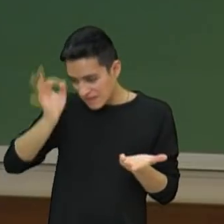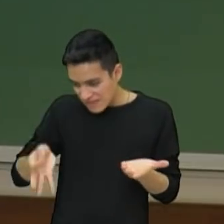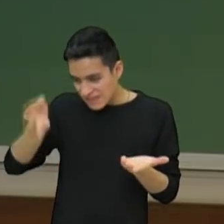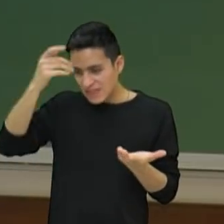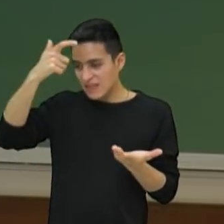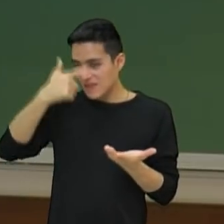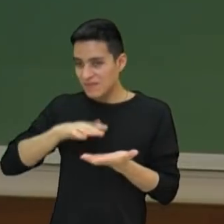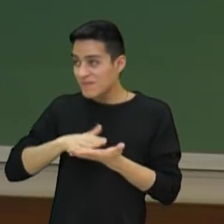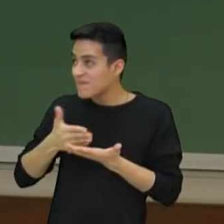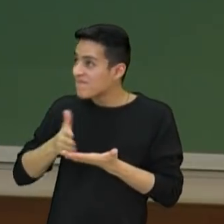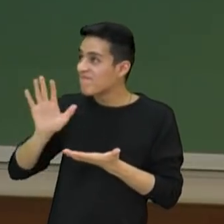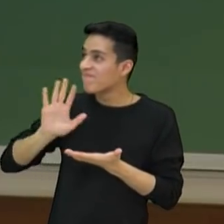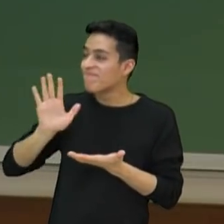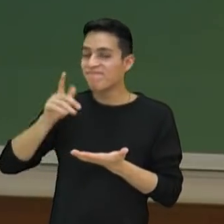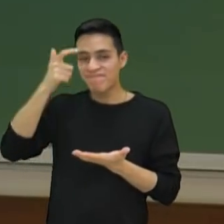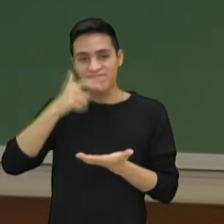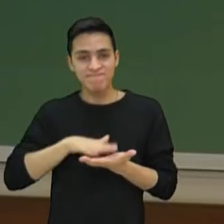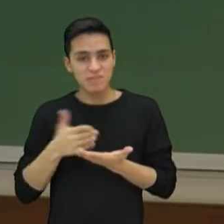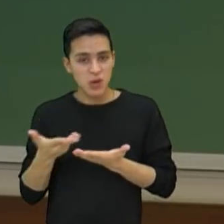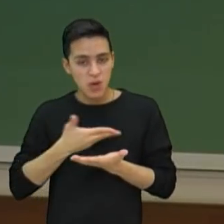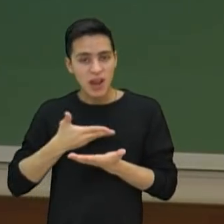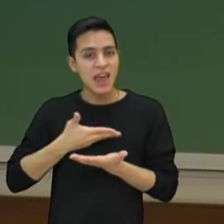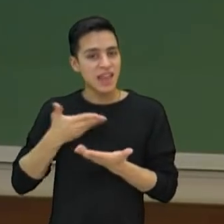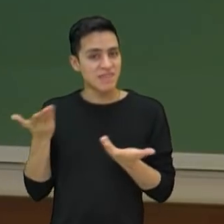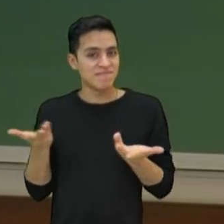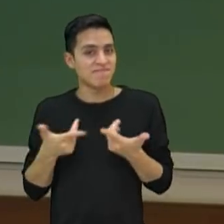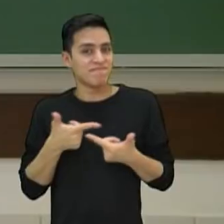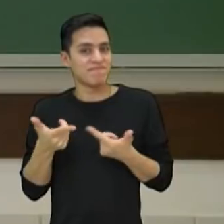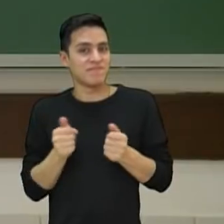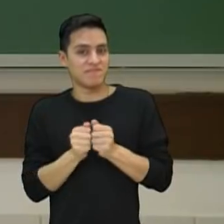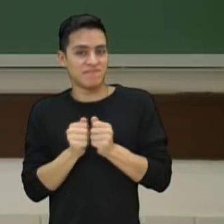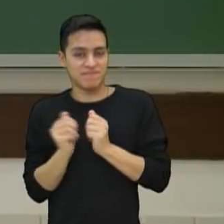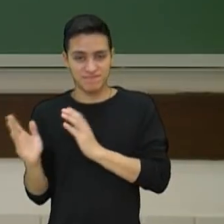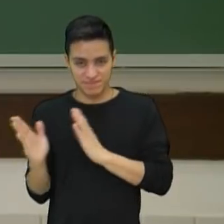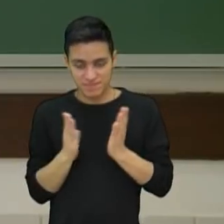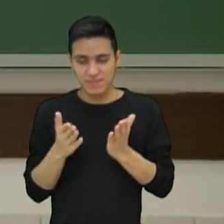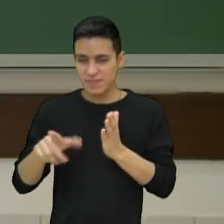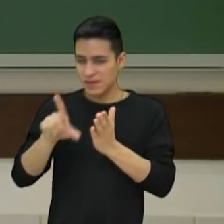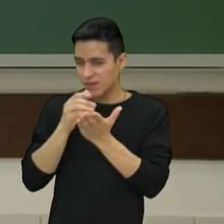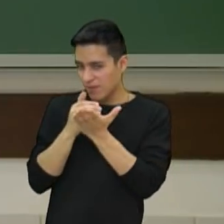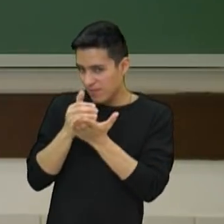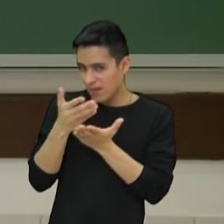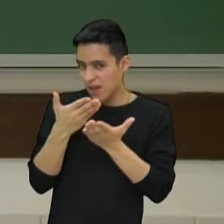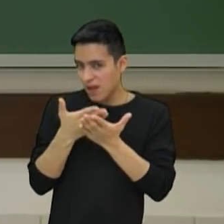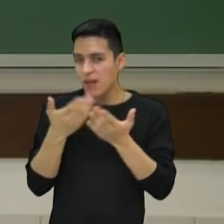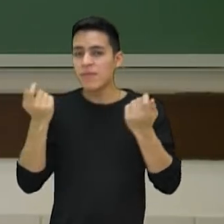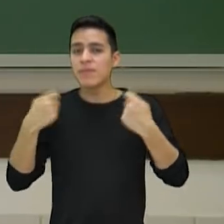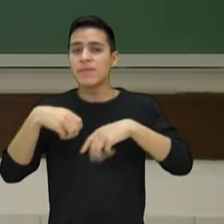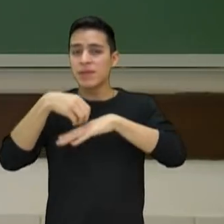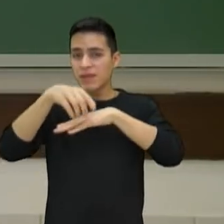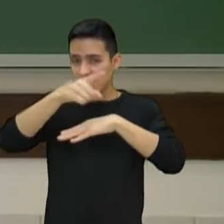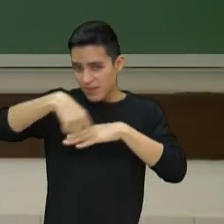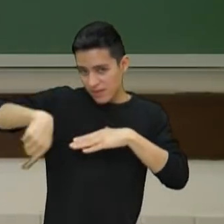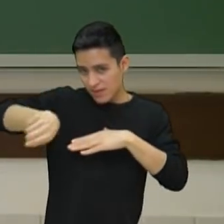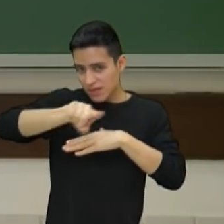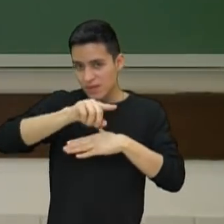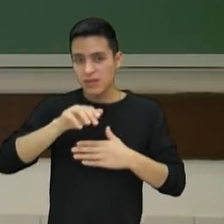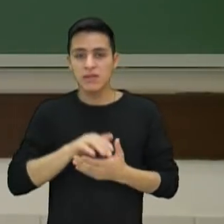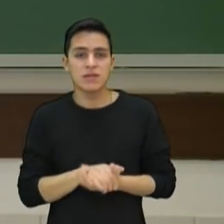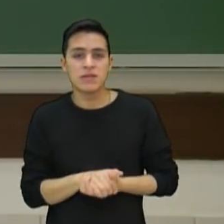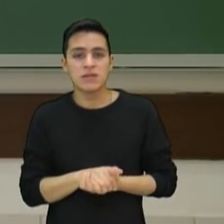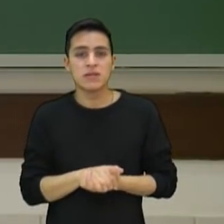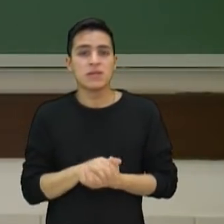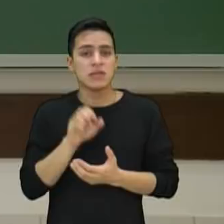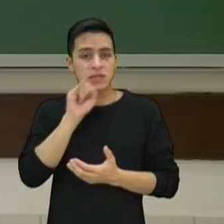está aqui, Lucas, né? E, pessoal, antes de nós começarmos nossa aula, né, eu precisava dar uns recados. Por exemplo,